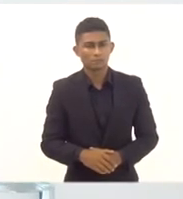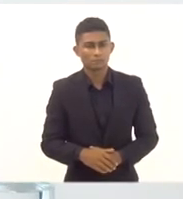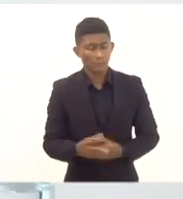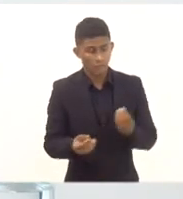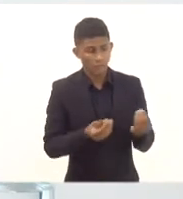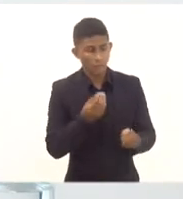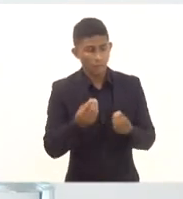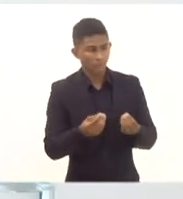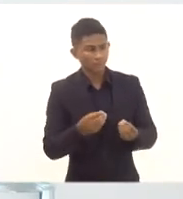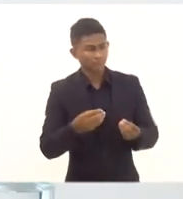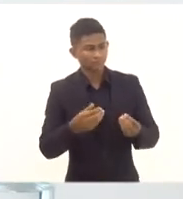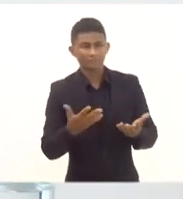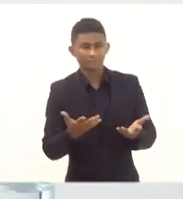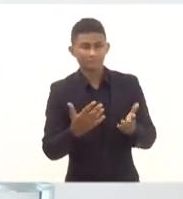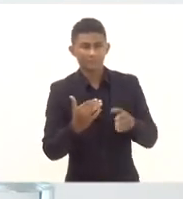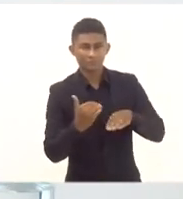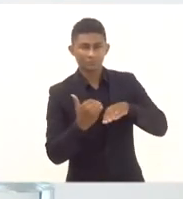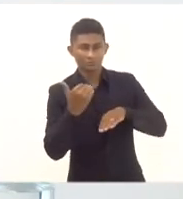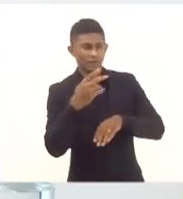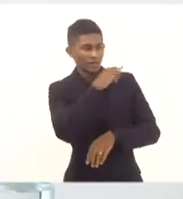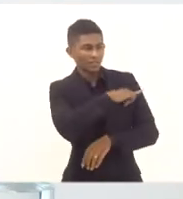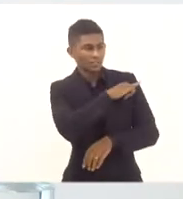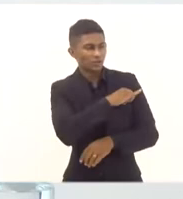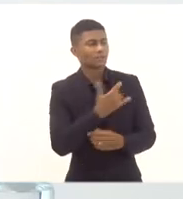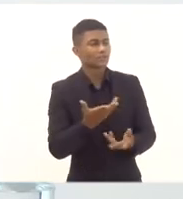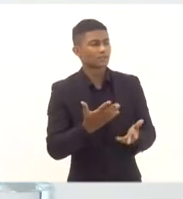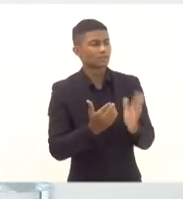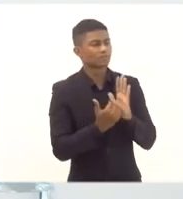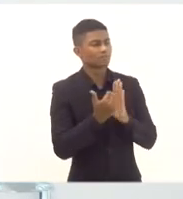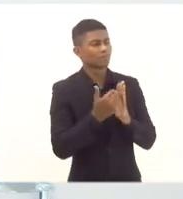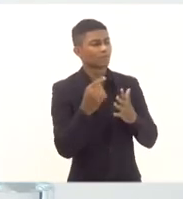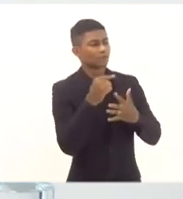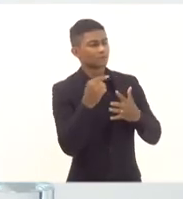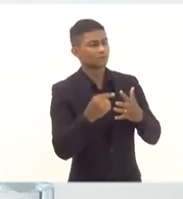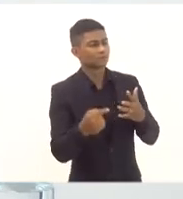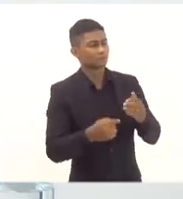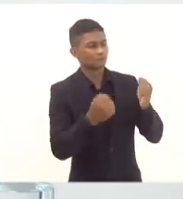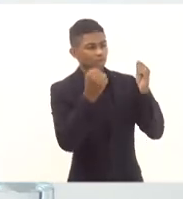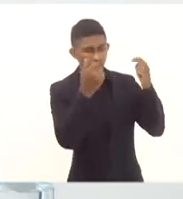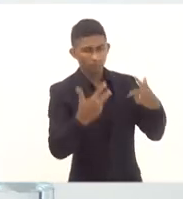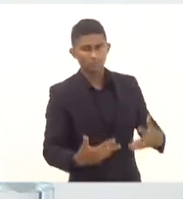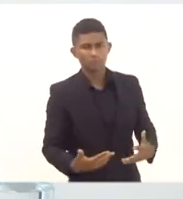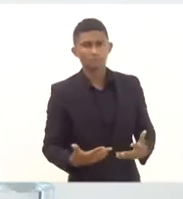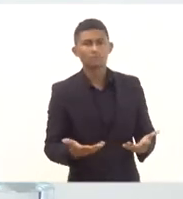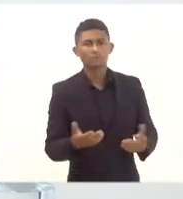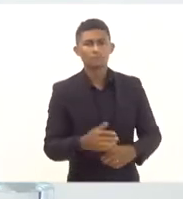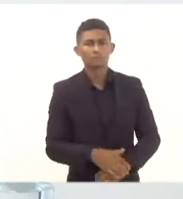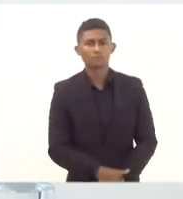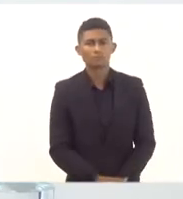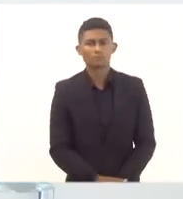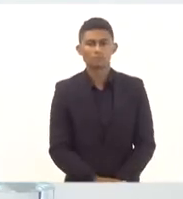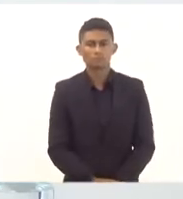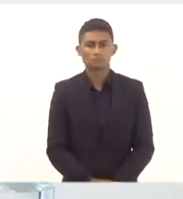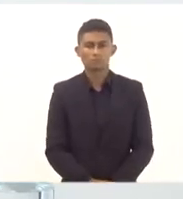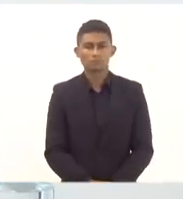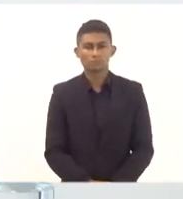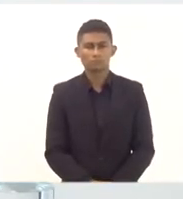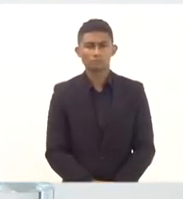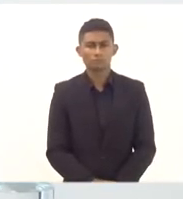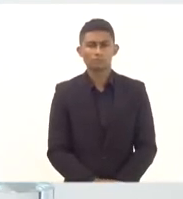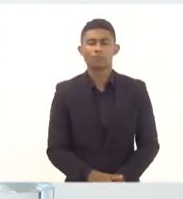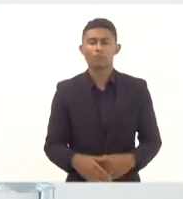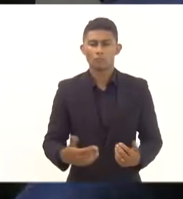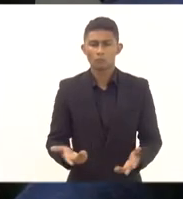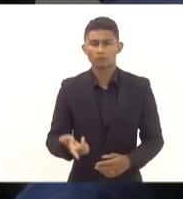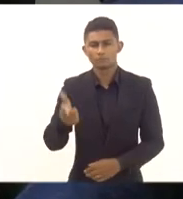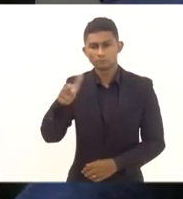apresentado pelo super RJ enfim só para entender um pouquinho mais como é que tá se dando esse diálogo mais